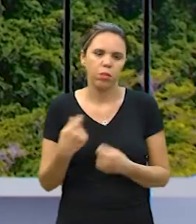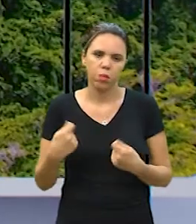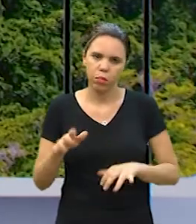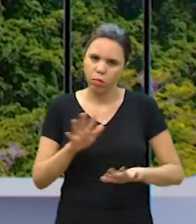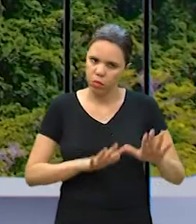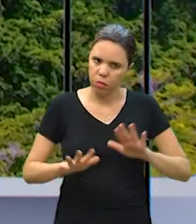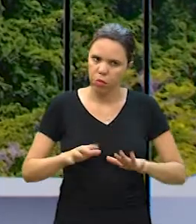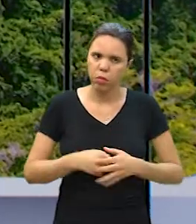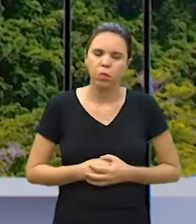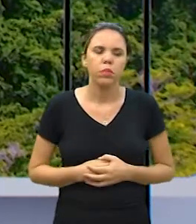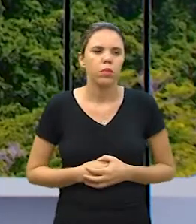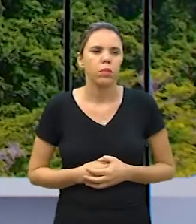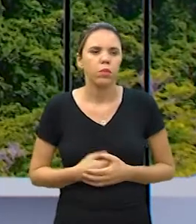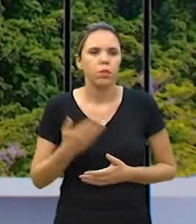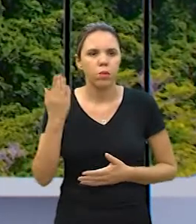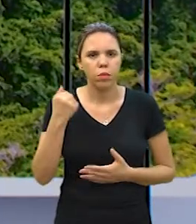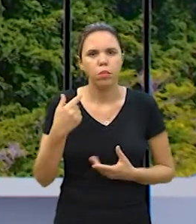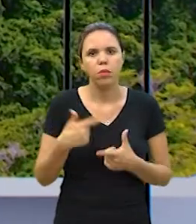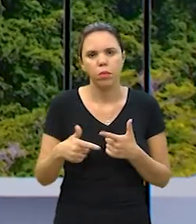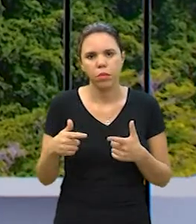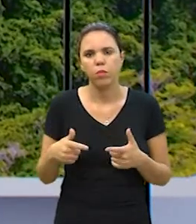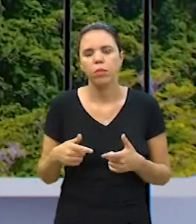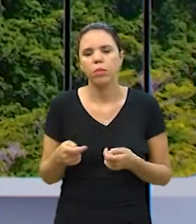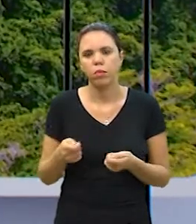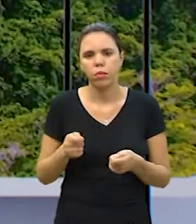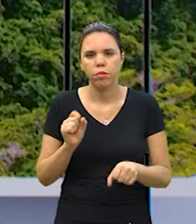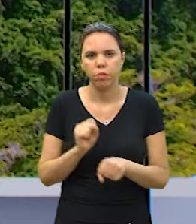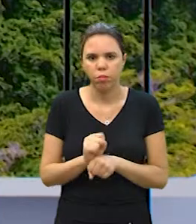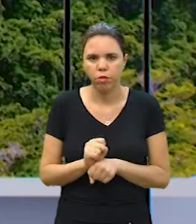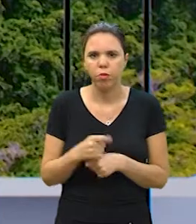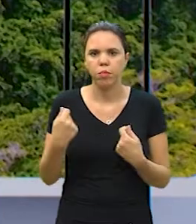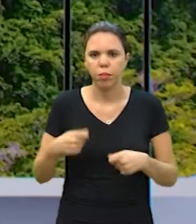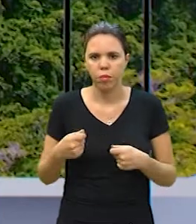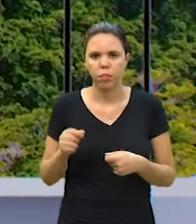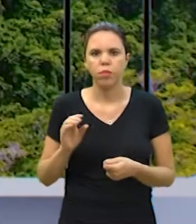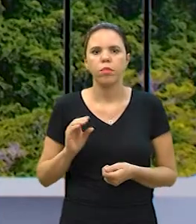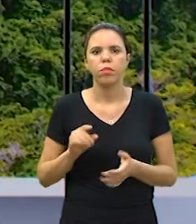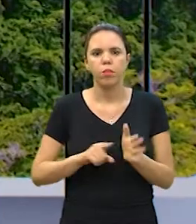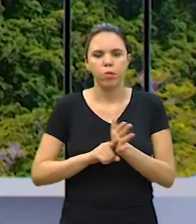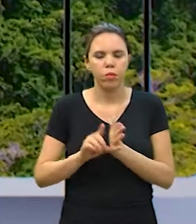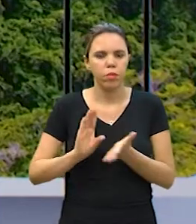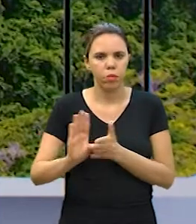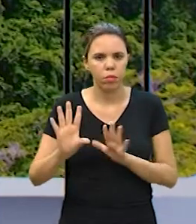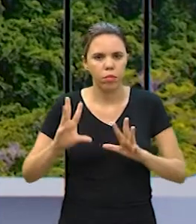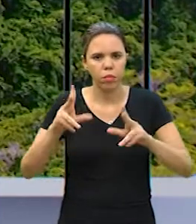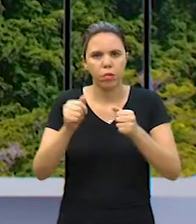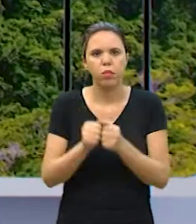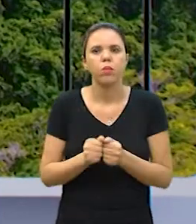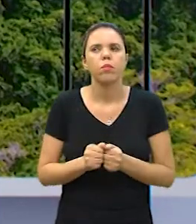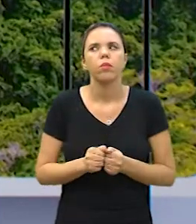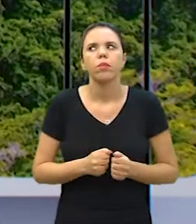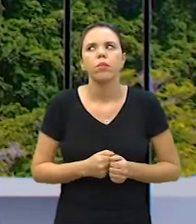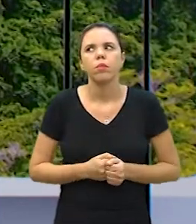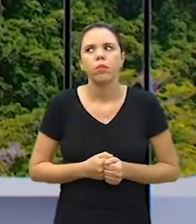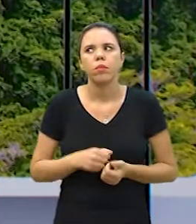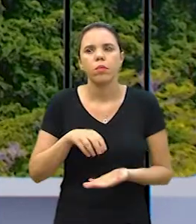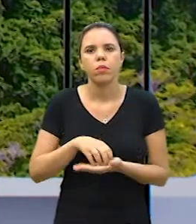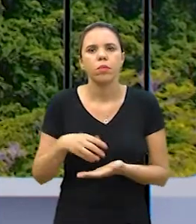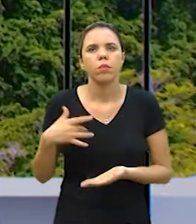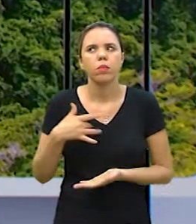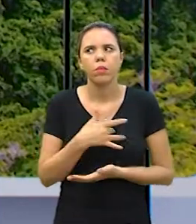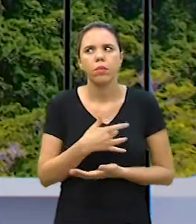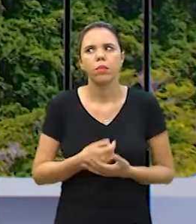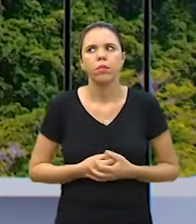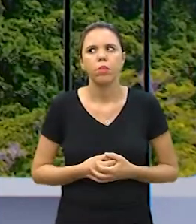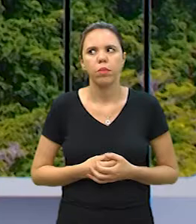é preciso ter cuidado, mas a gente sabe que tem muitos casos represados e a gente precisa investir, sobretudo, na unidade